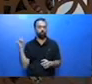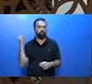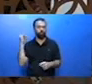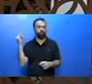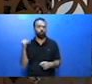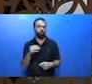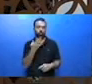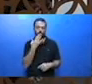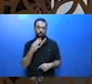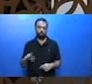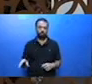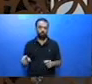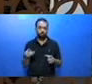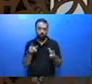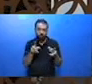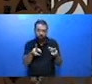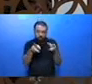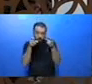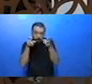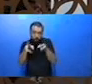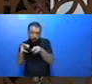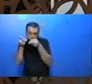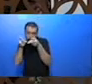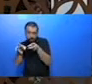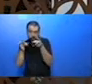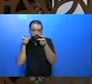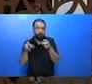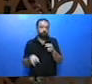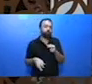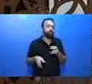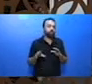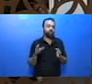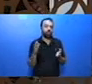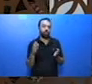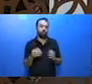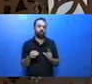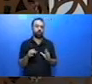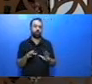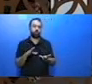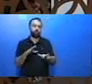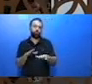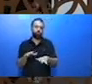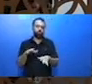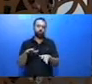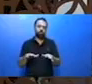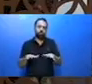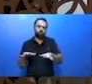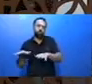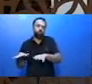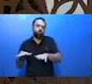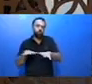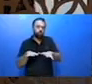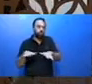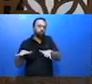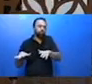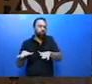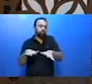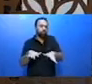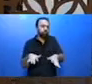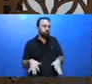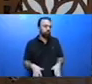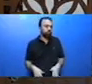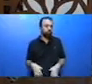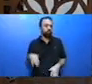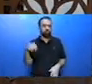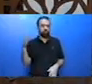ambiente, observar o quanto ela pode se locomover, tá certo? Então, aqui